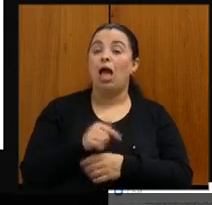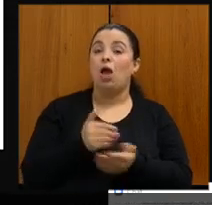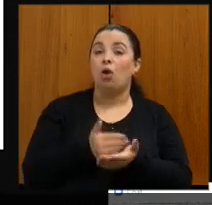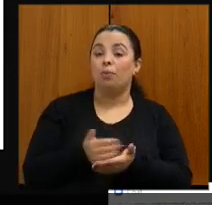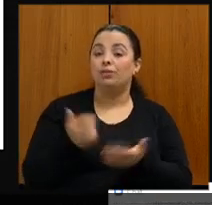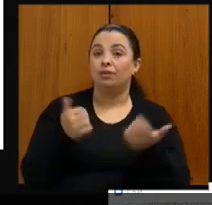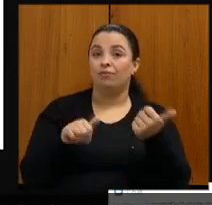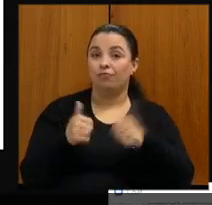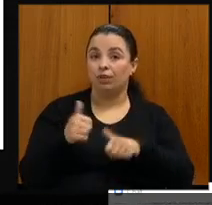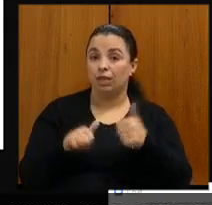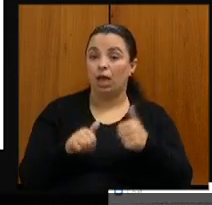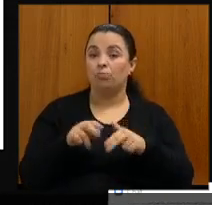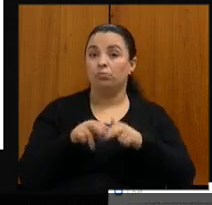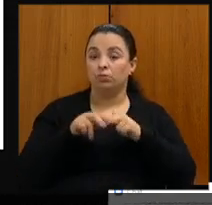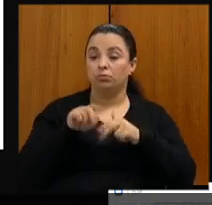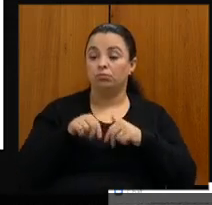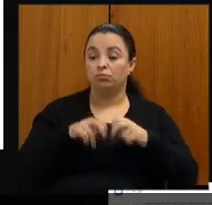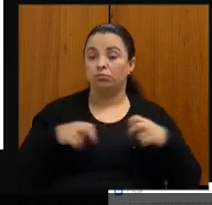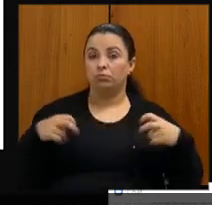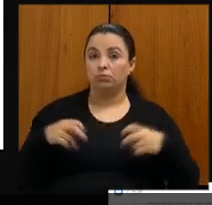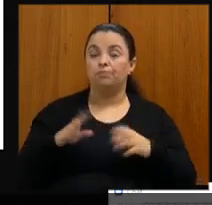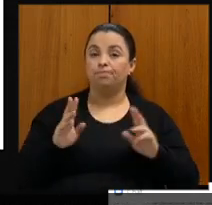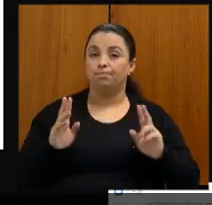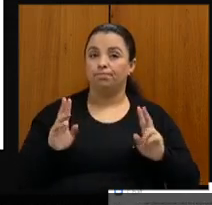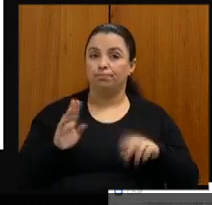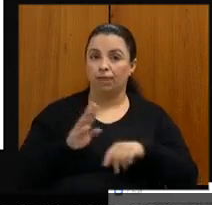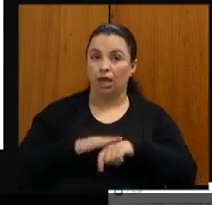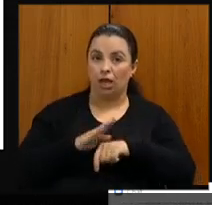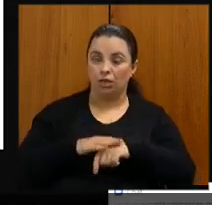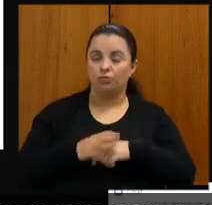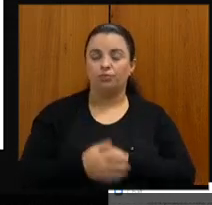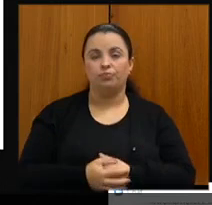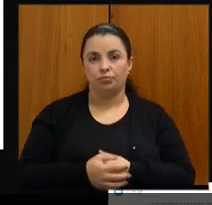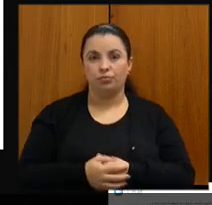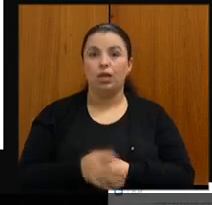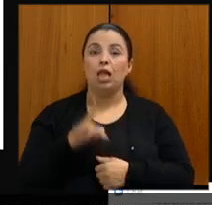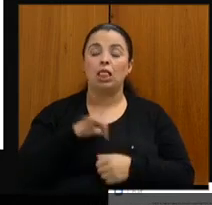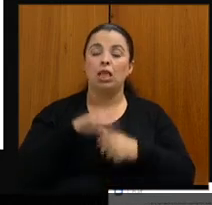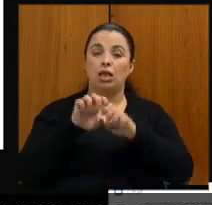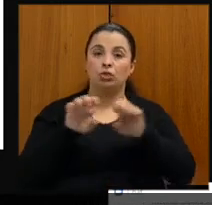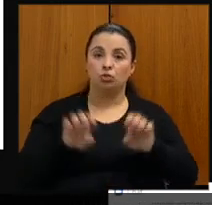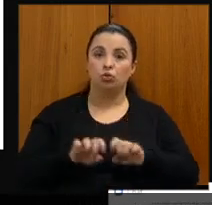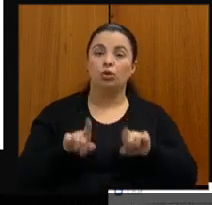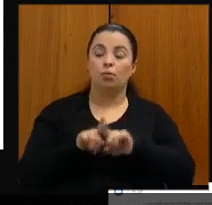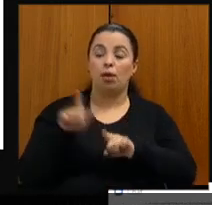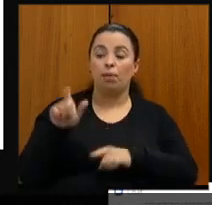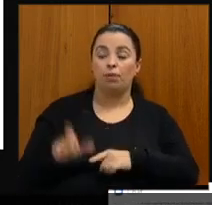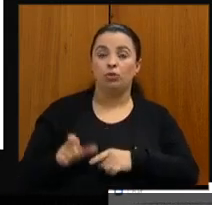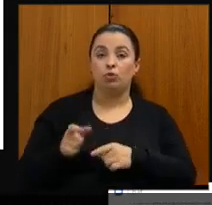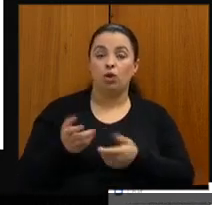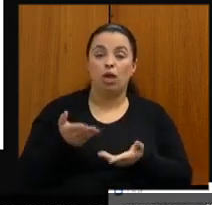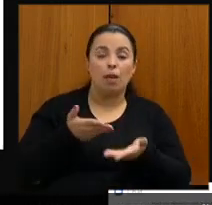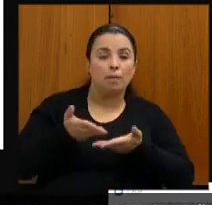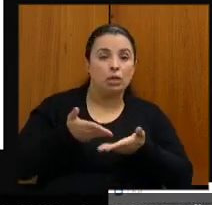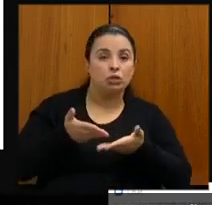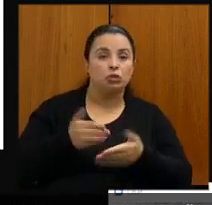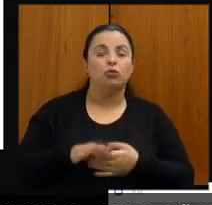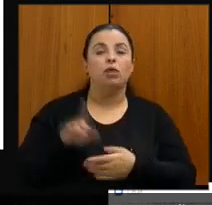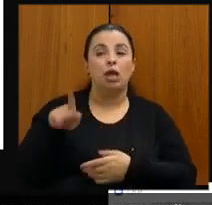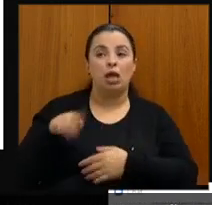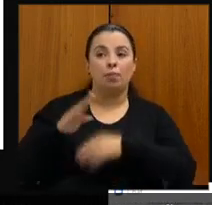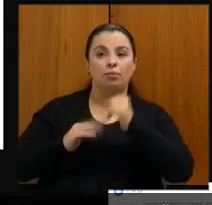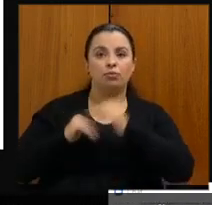no âmbito da mesa e nós temos também na estrutura os mediadores que são profissionais